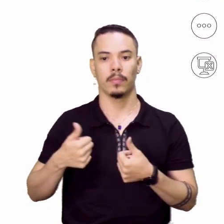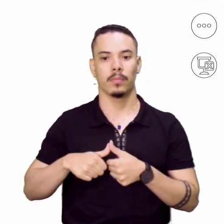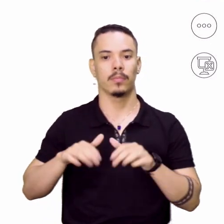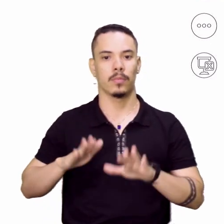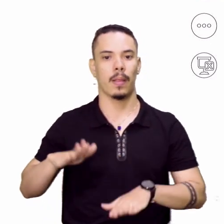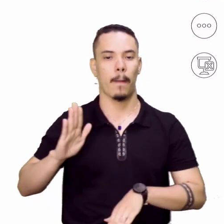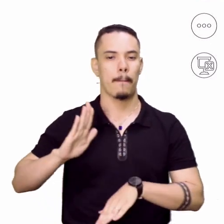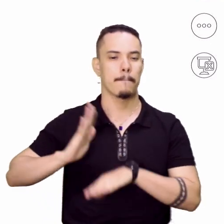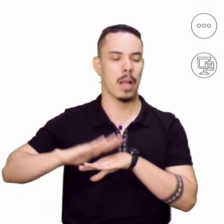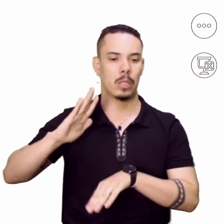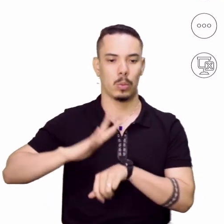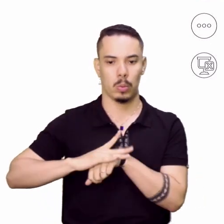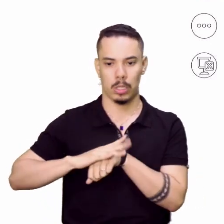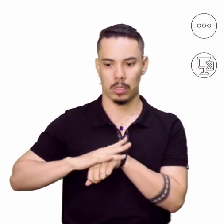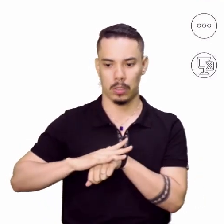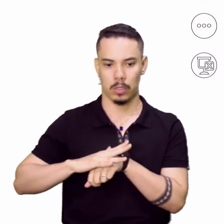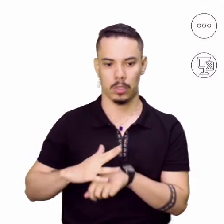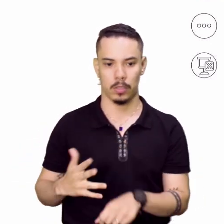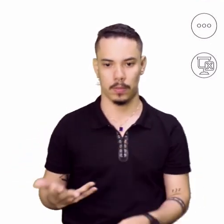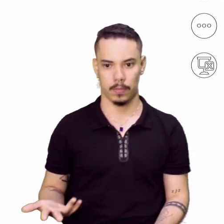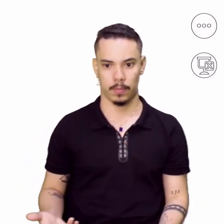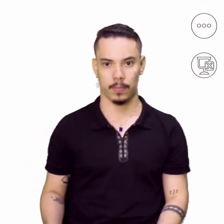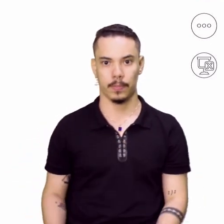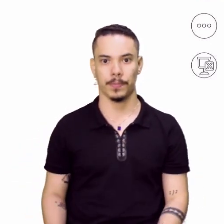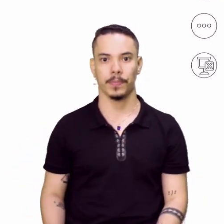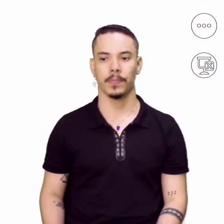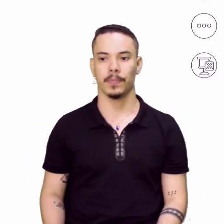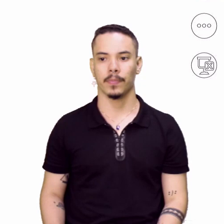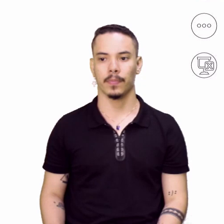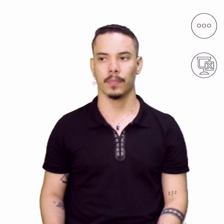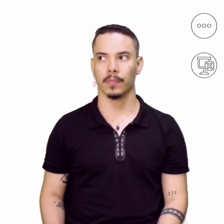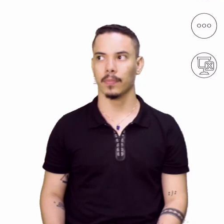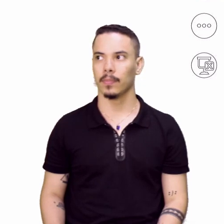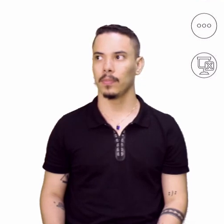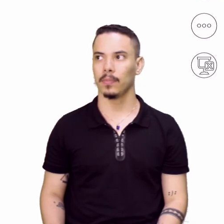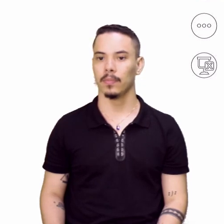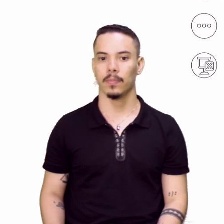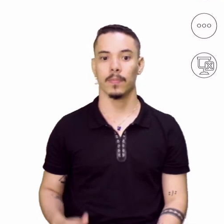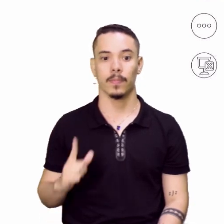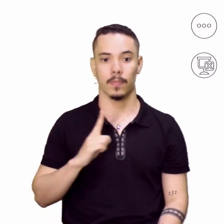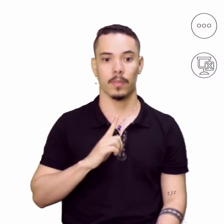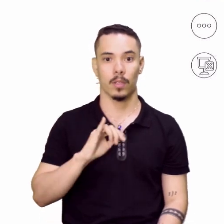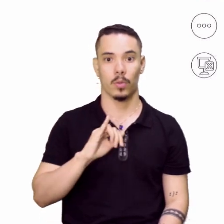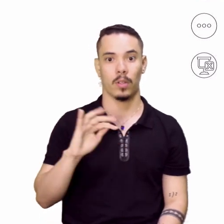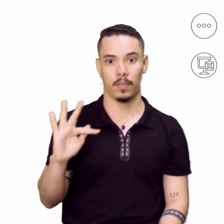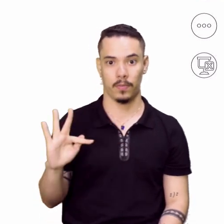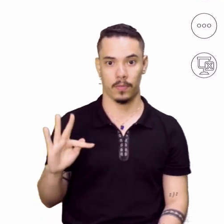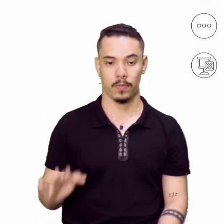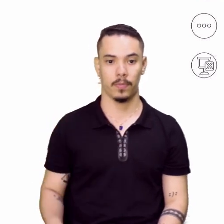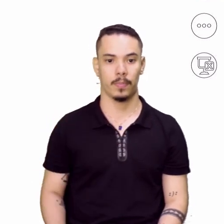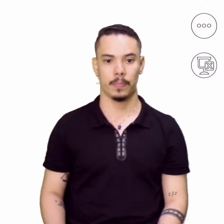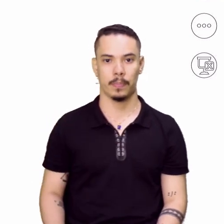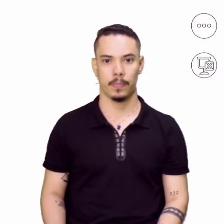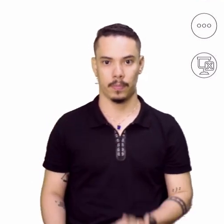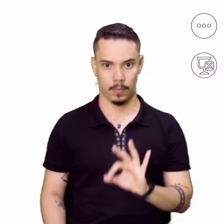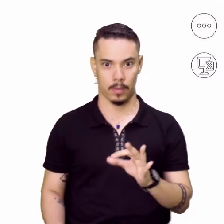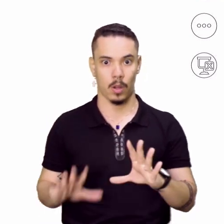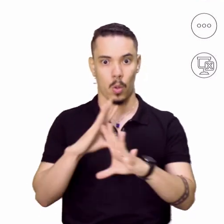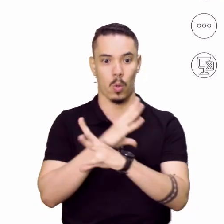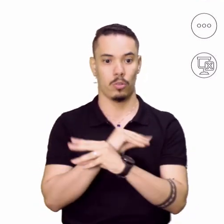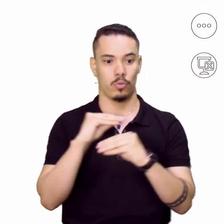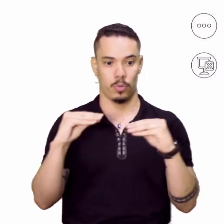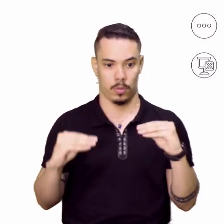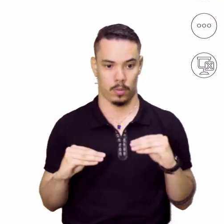mais doente essa é a pergunta é uma pergunta que tem uma conjunção aqui tá então and